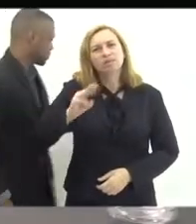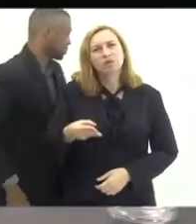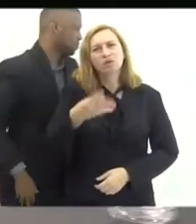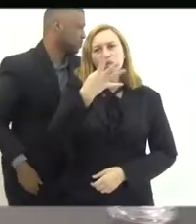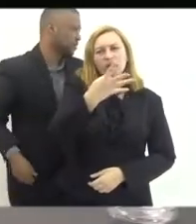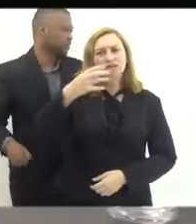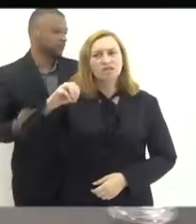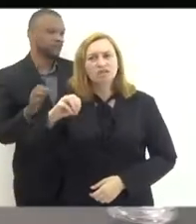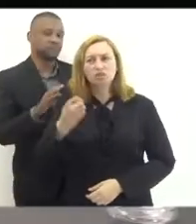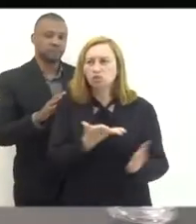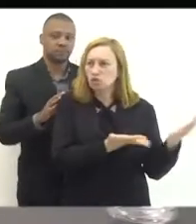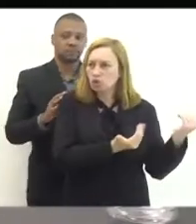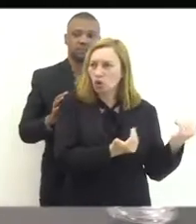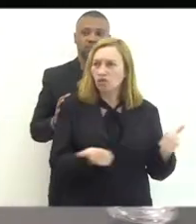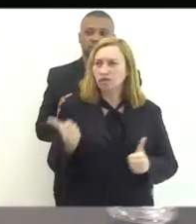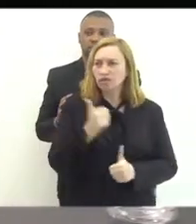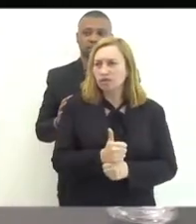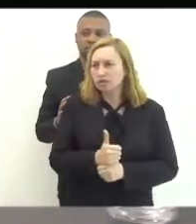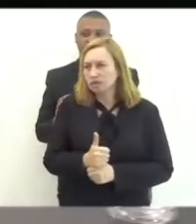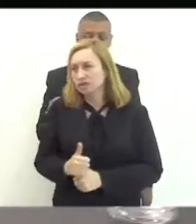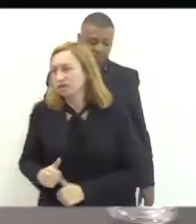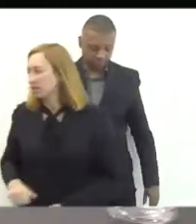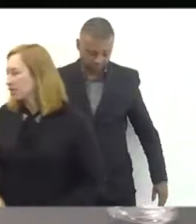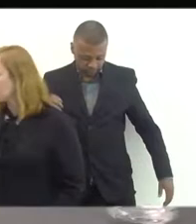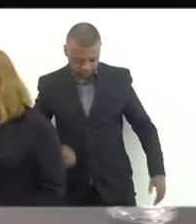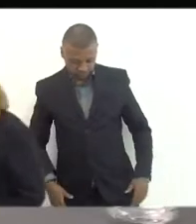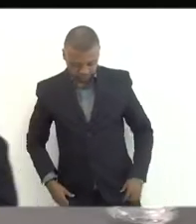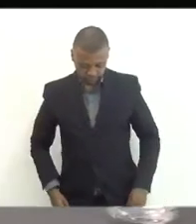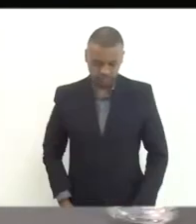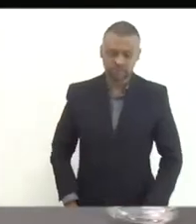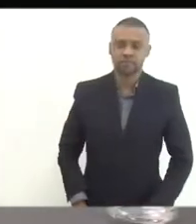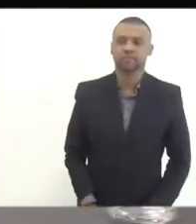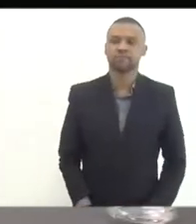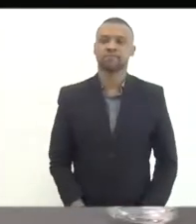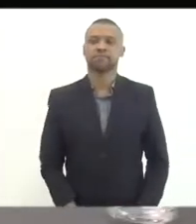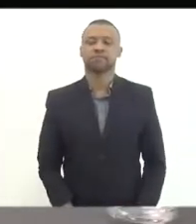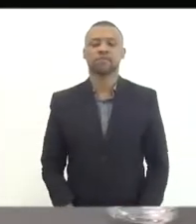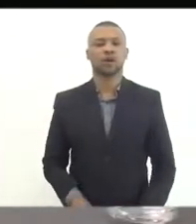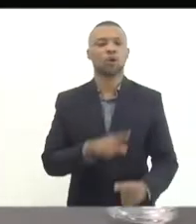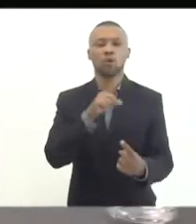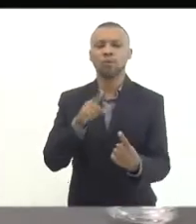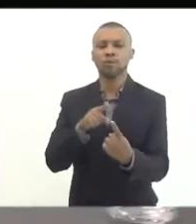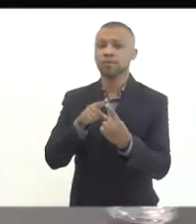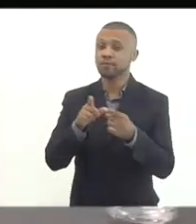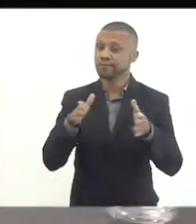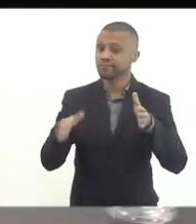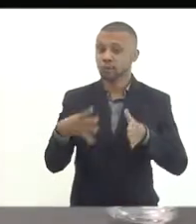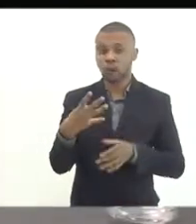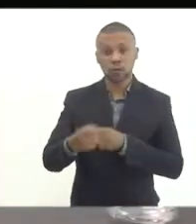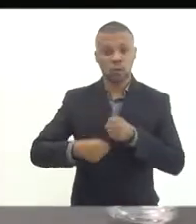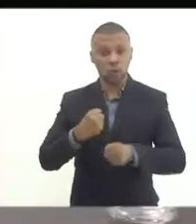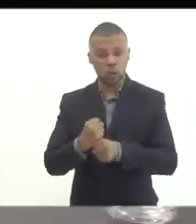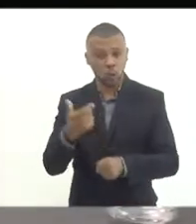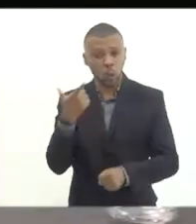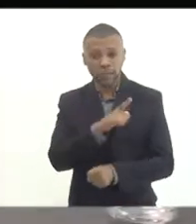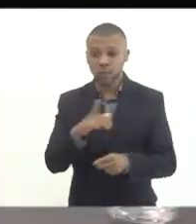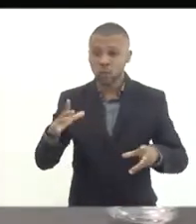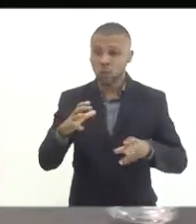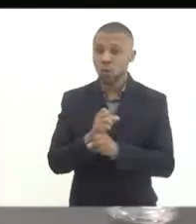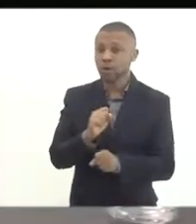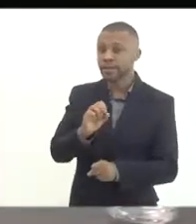quatrocentos jovens e a durante esses quatro anos é um trabalho construído de forma intersetorial